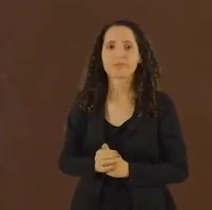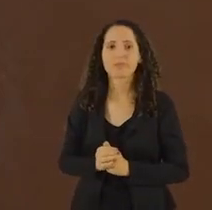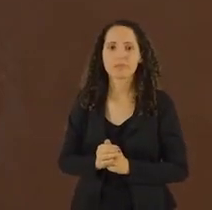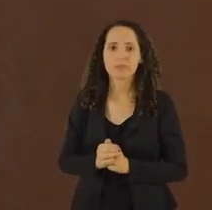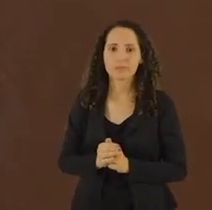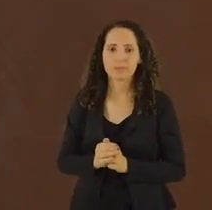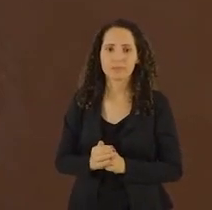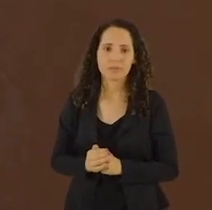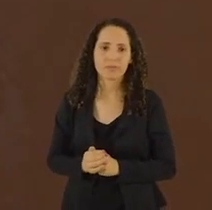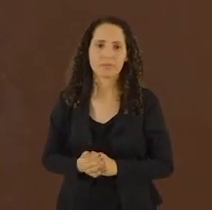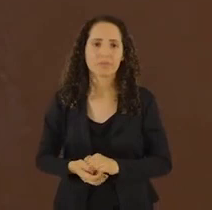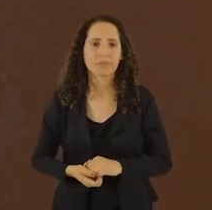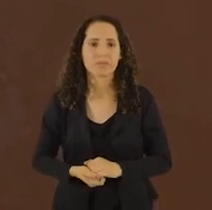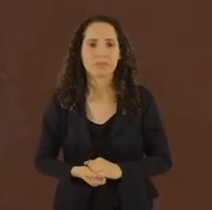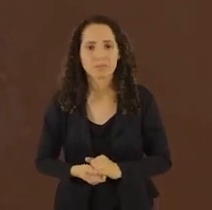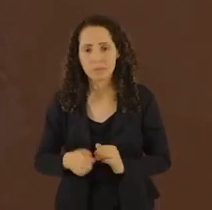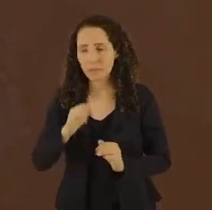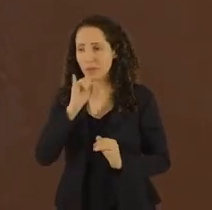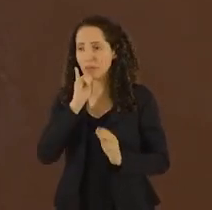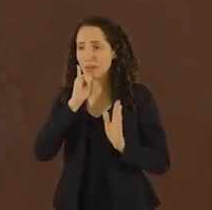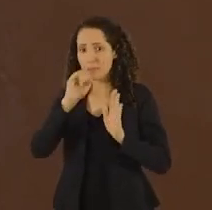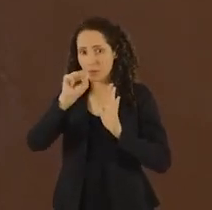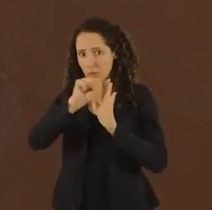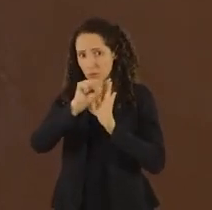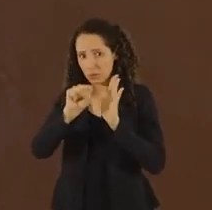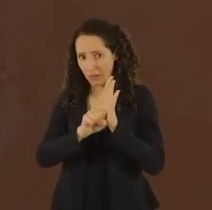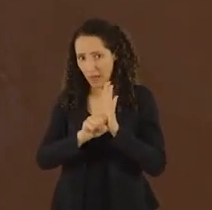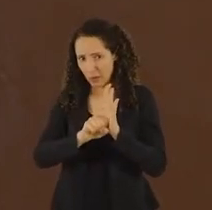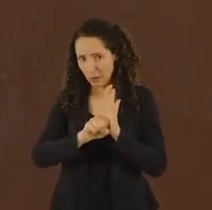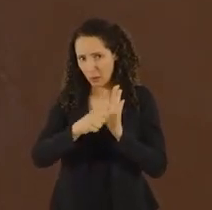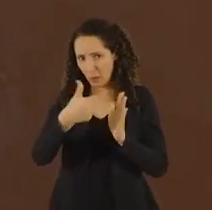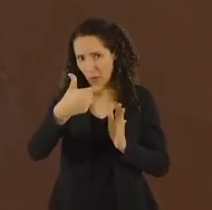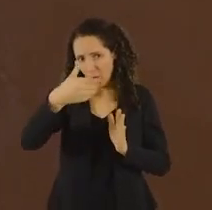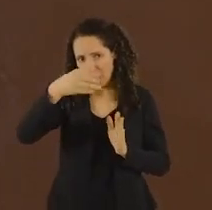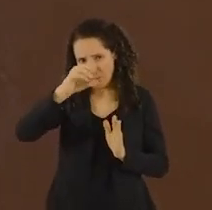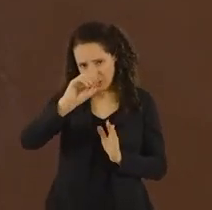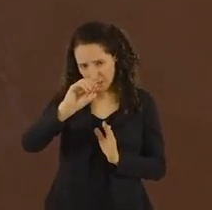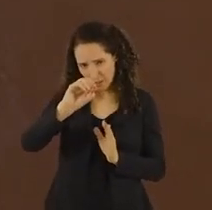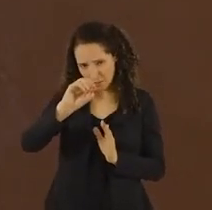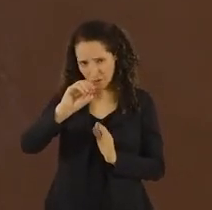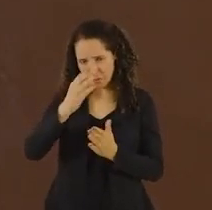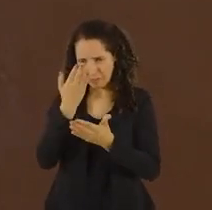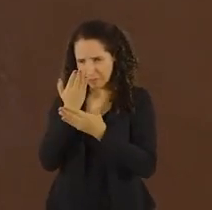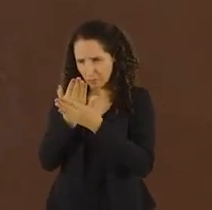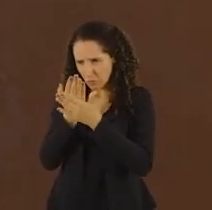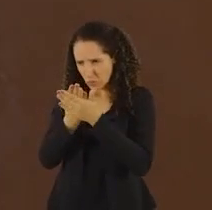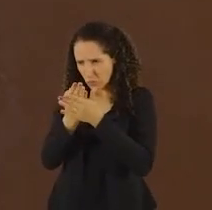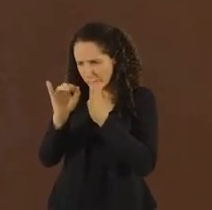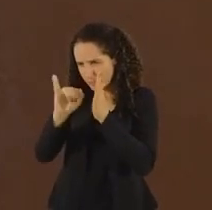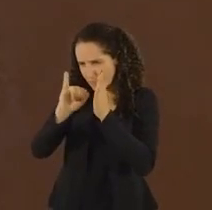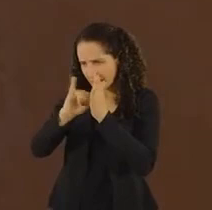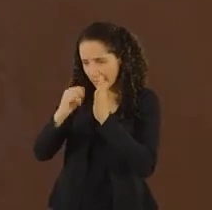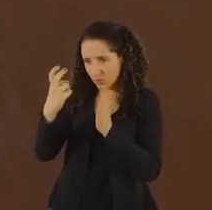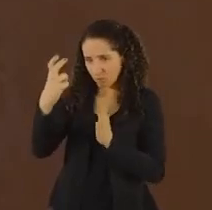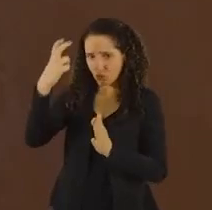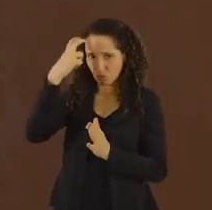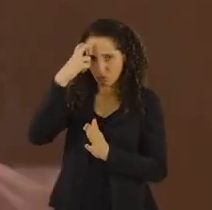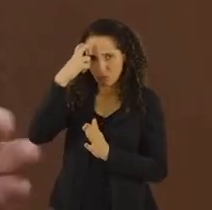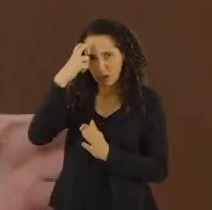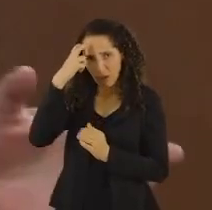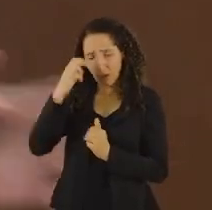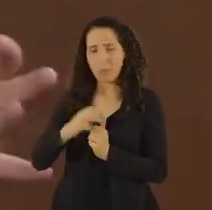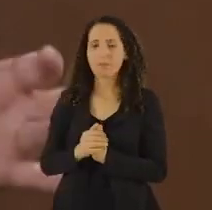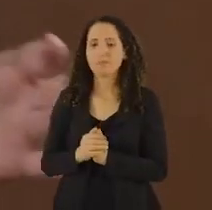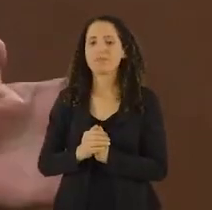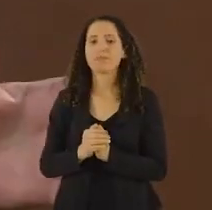muito comum no início do século 20 dos estudos até meados do século 20 dos estudos de identidades culturais que